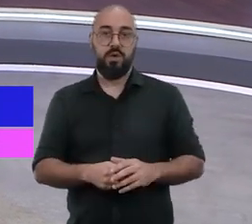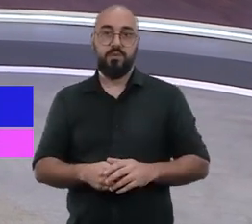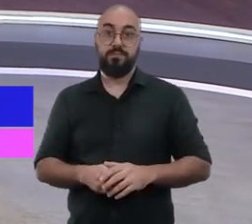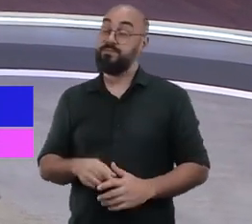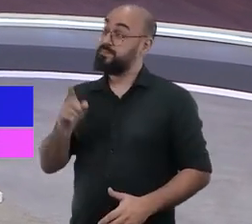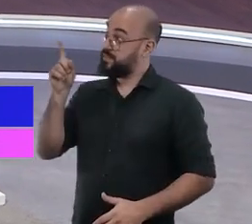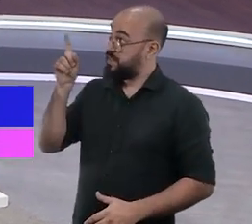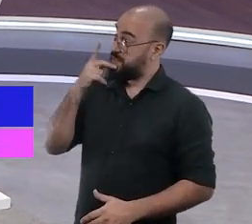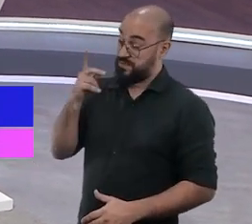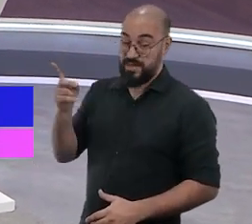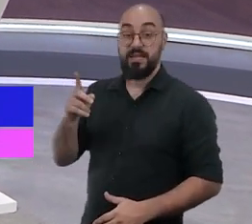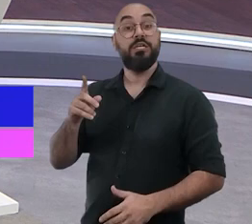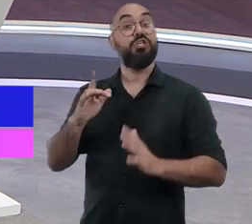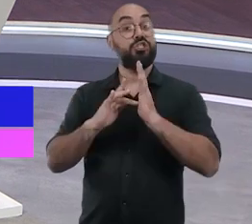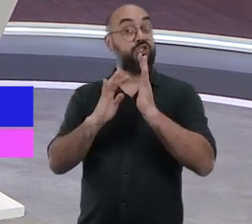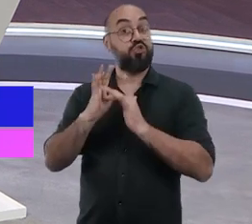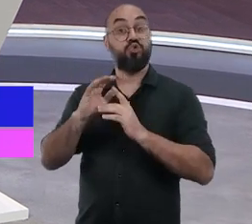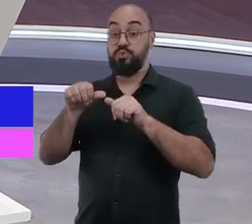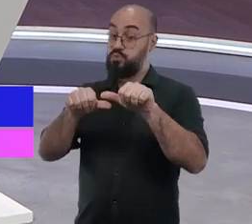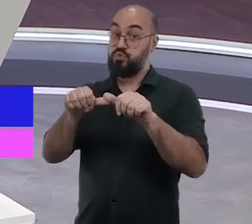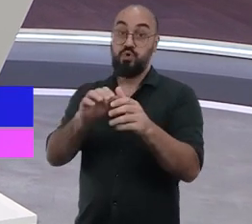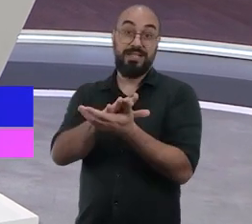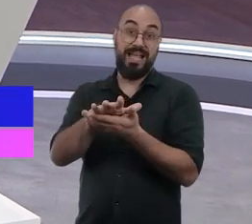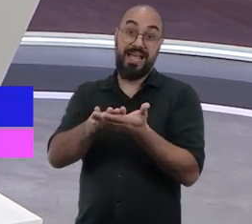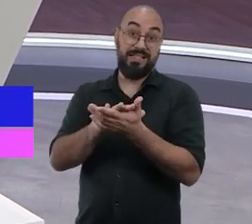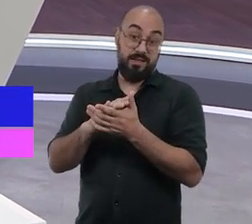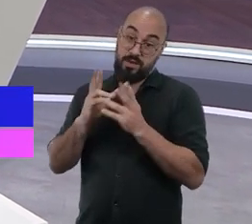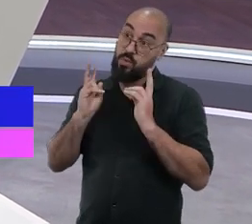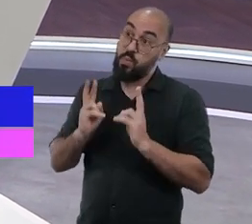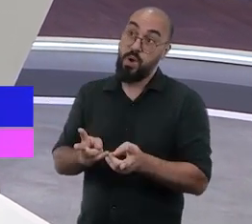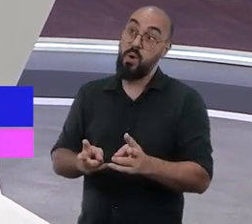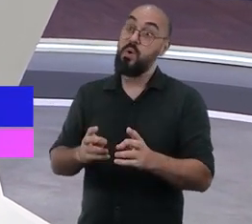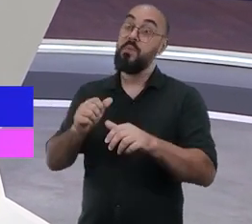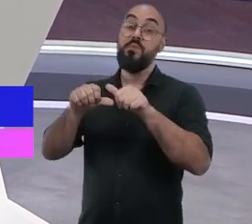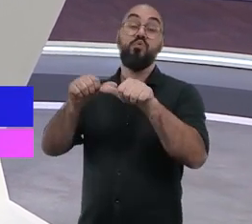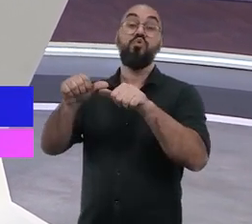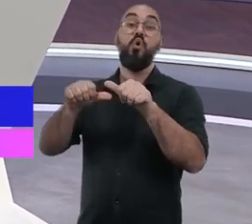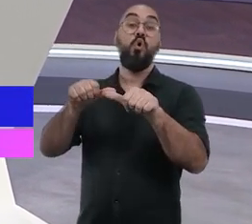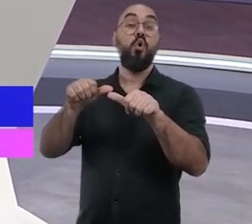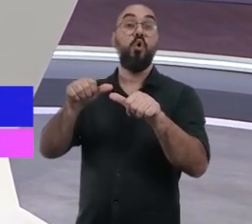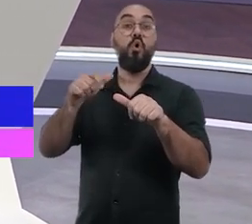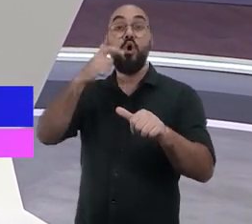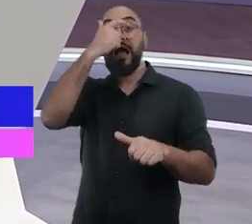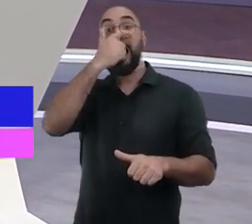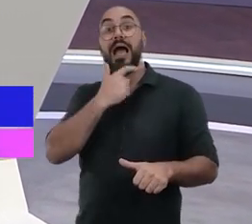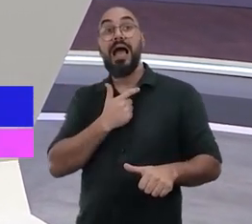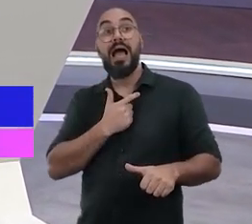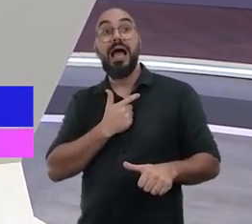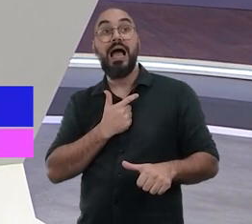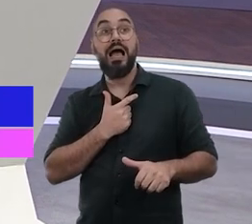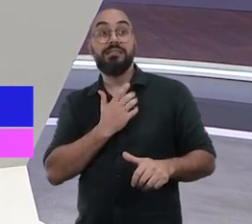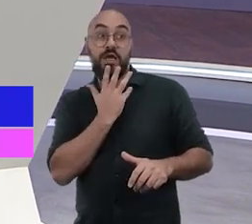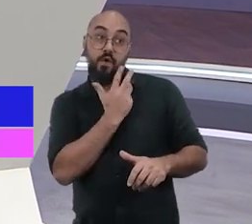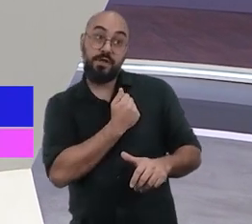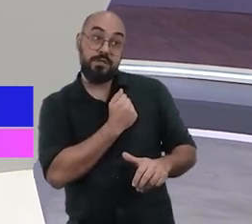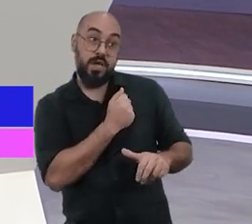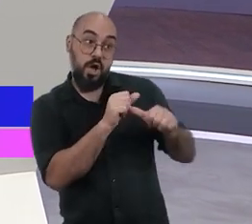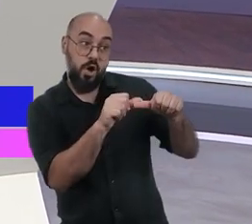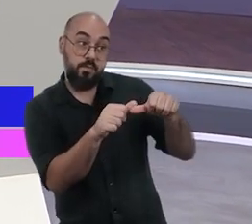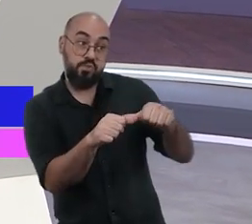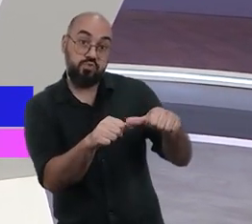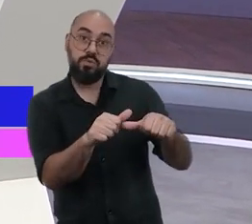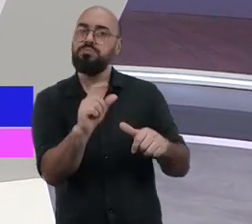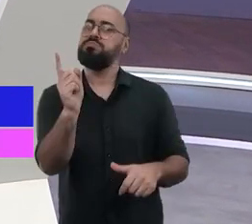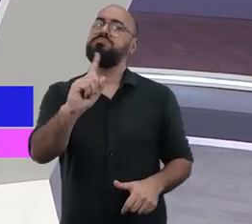ele continua sendo exatamente igual. Não houve qualquer alteração no plano da salvação. O que houve